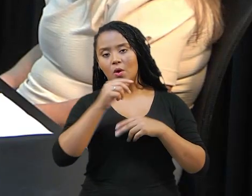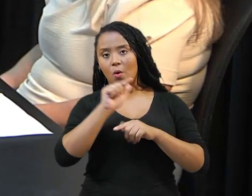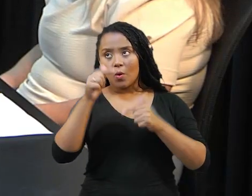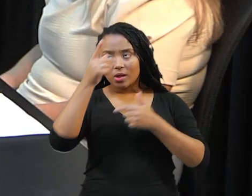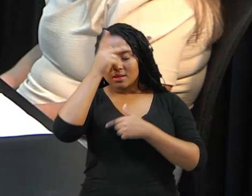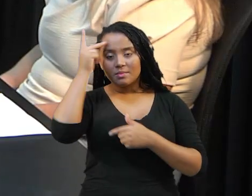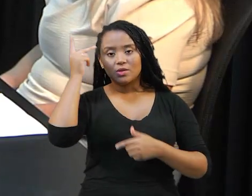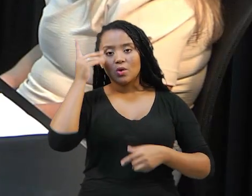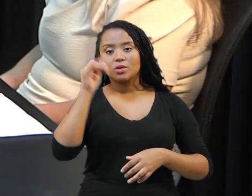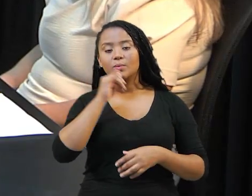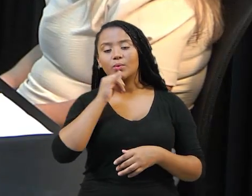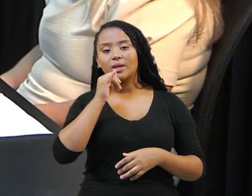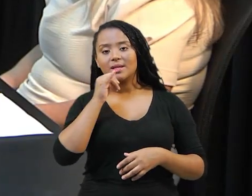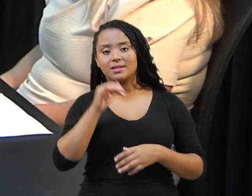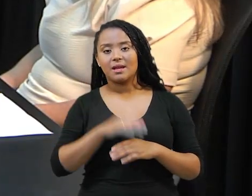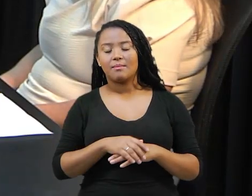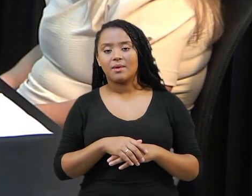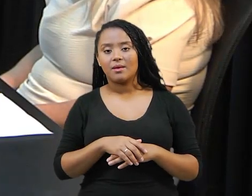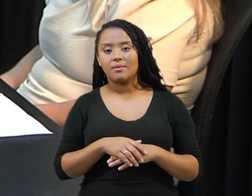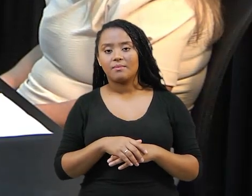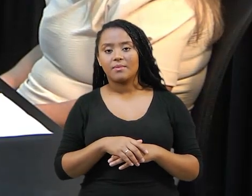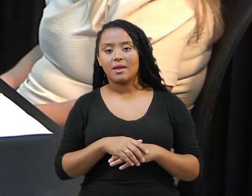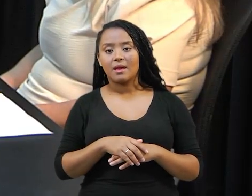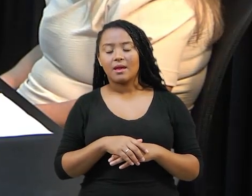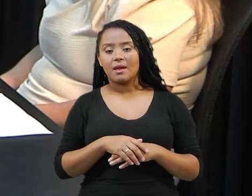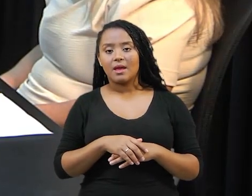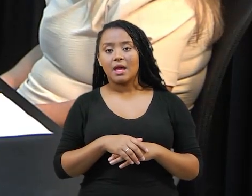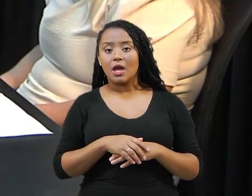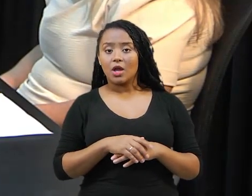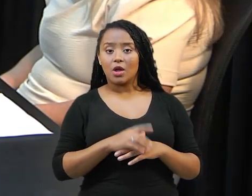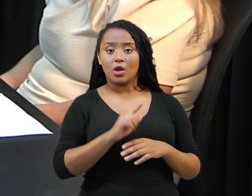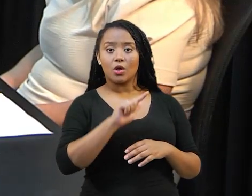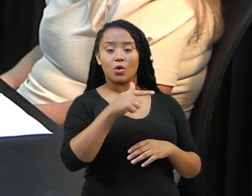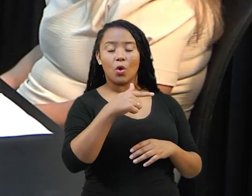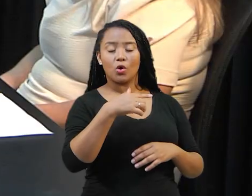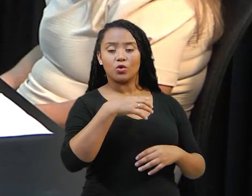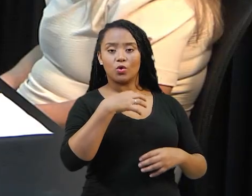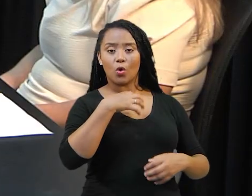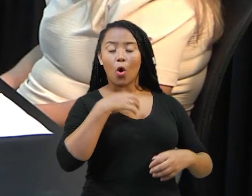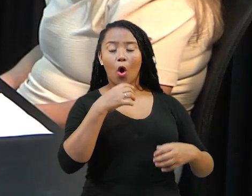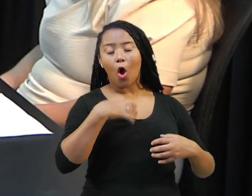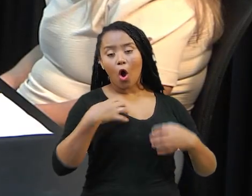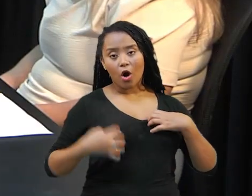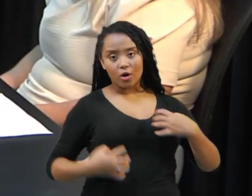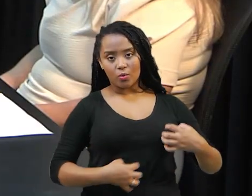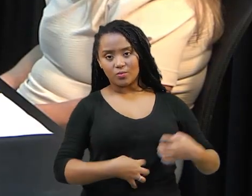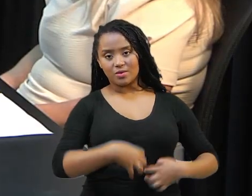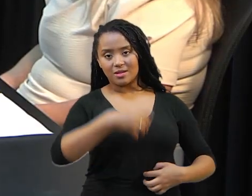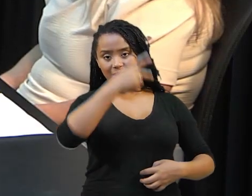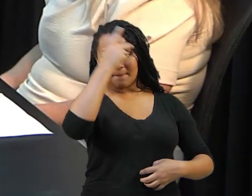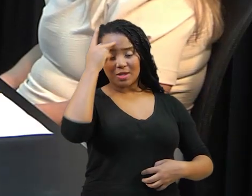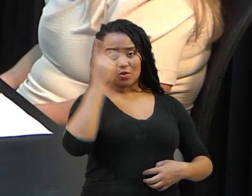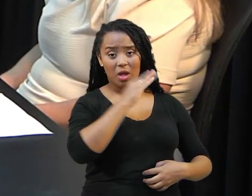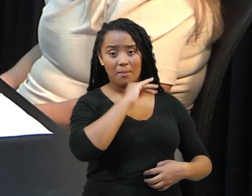né, e, por exemplo, parte de uma pessoa pode estar viva em outras pessoas.